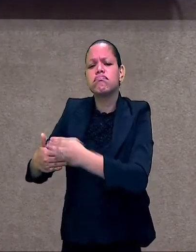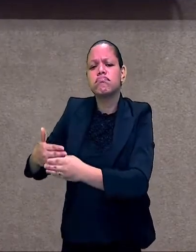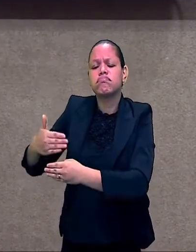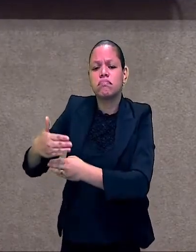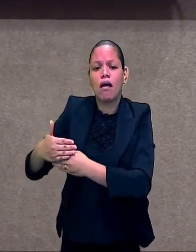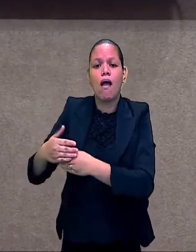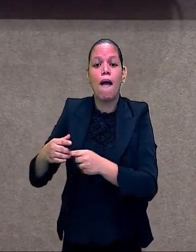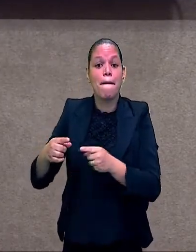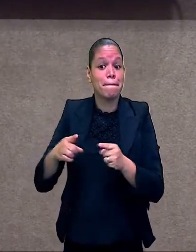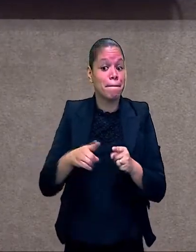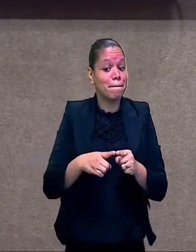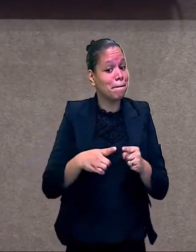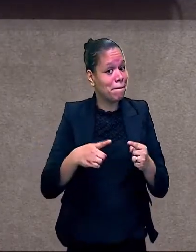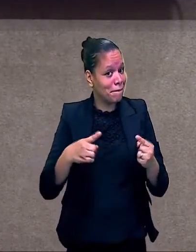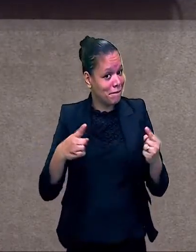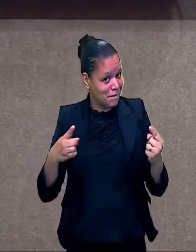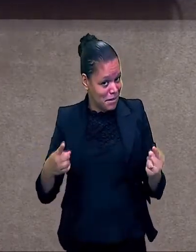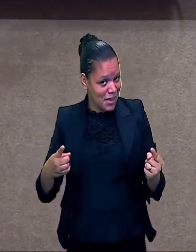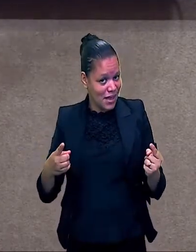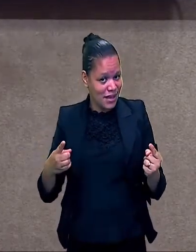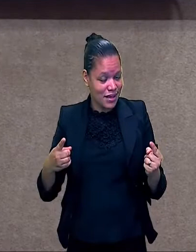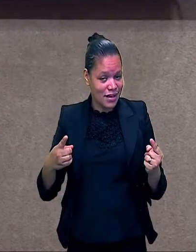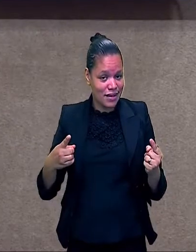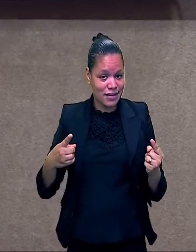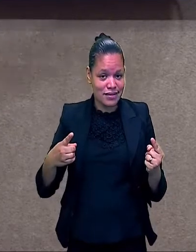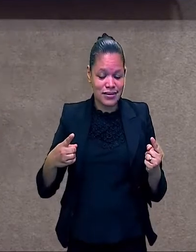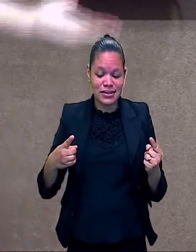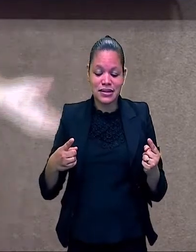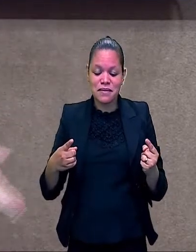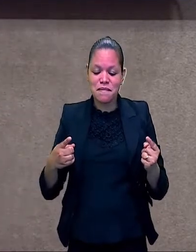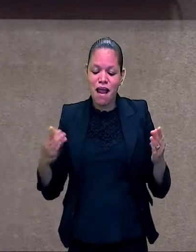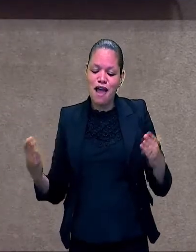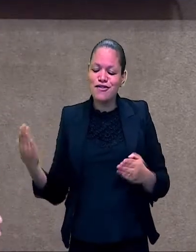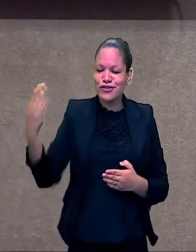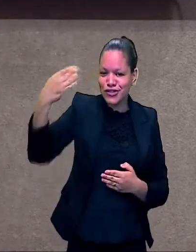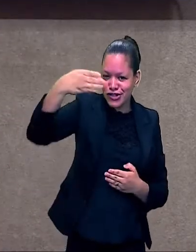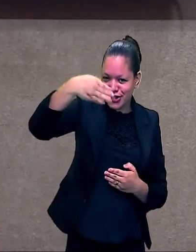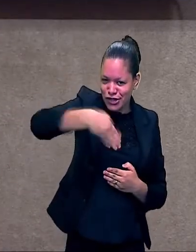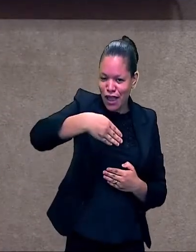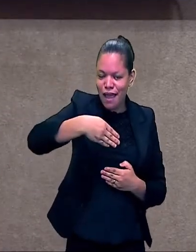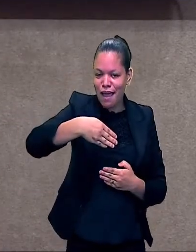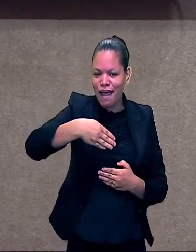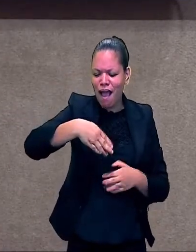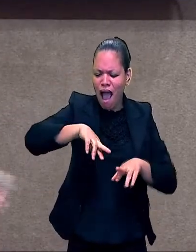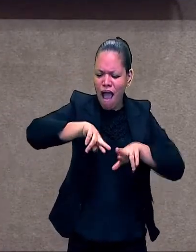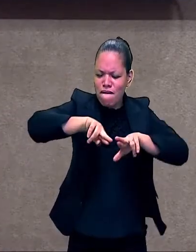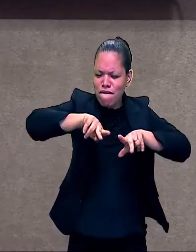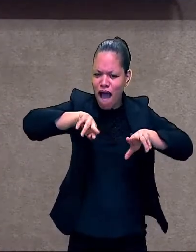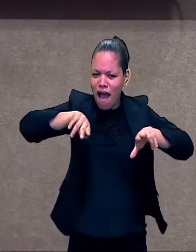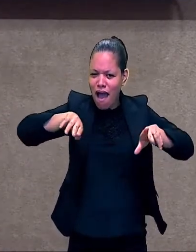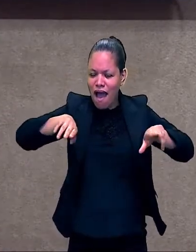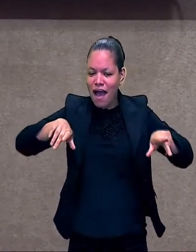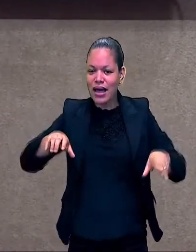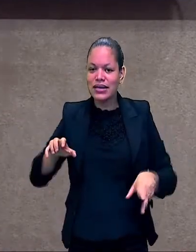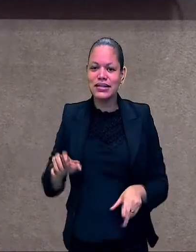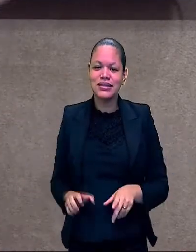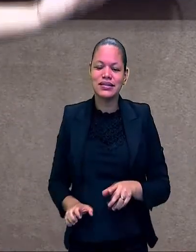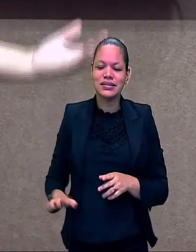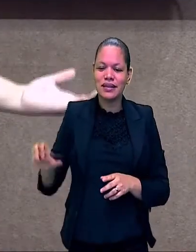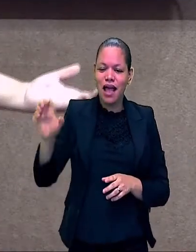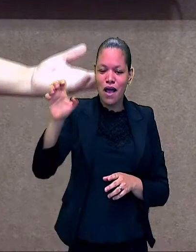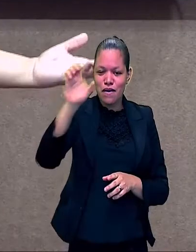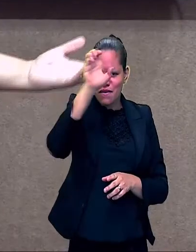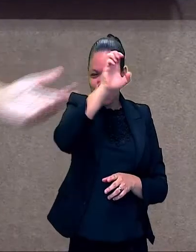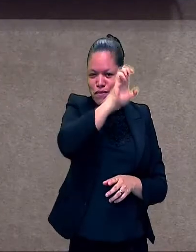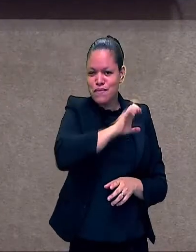Mas para chegar hoje até lá do outro lado, em outra região do nosso país, para que eu tivesse acesso ao